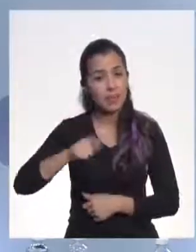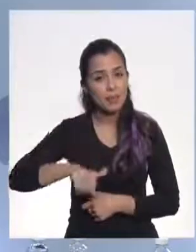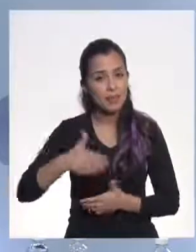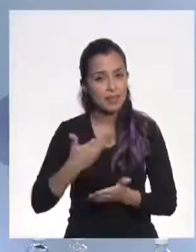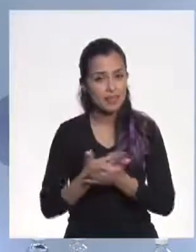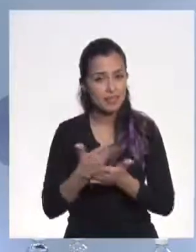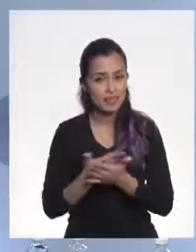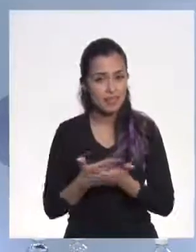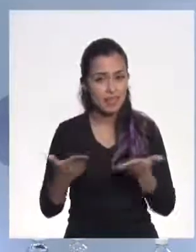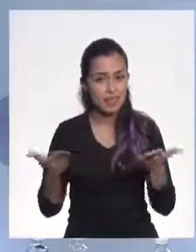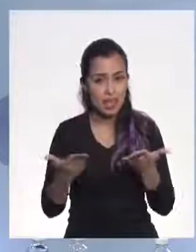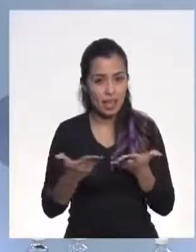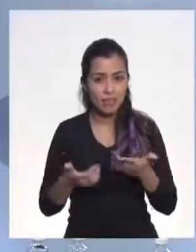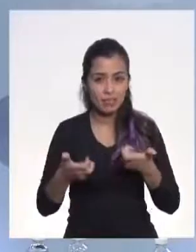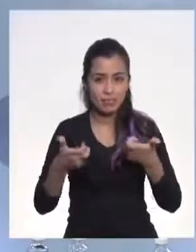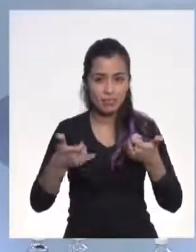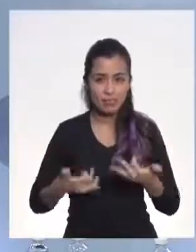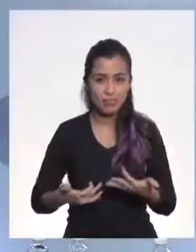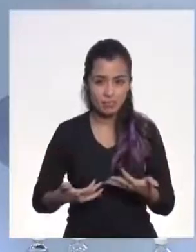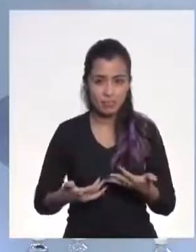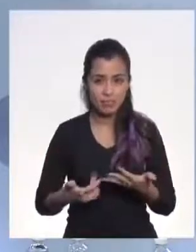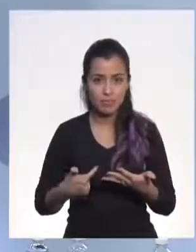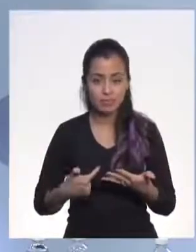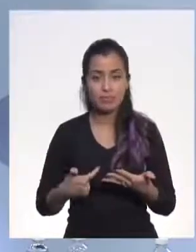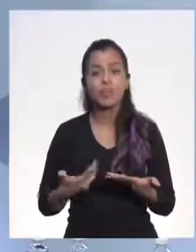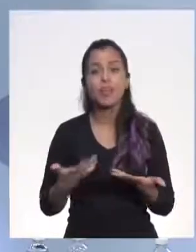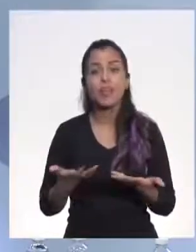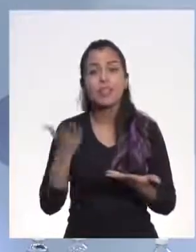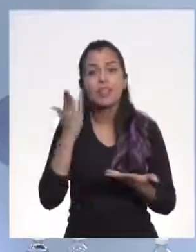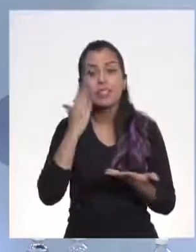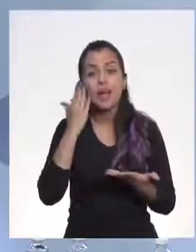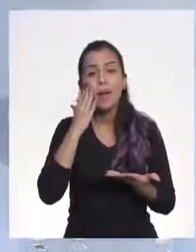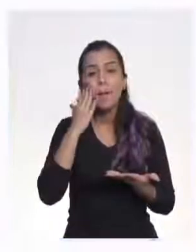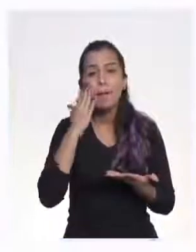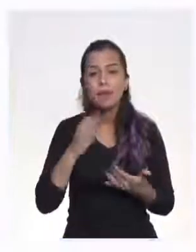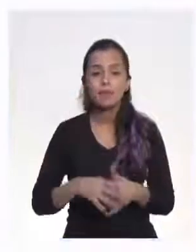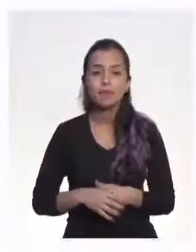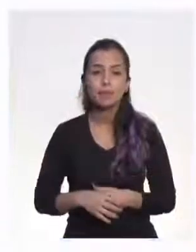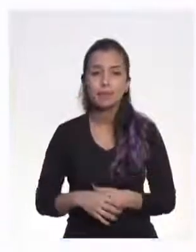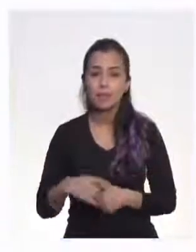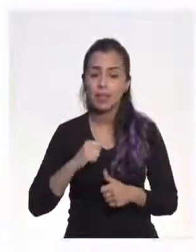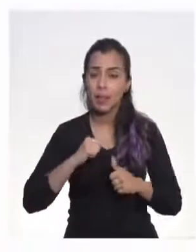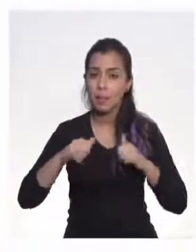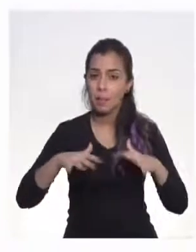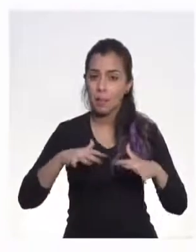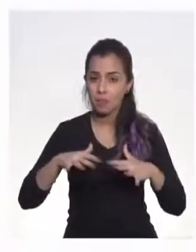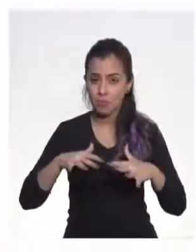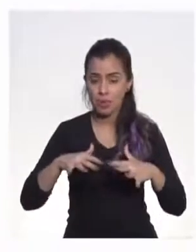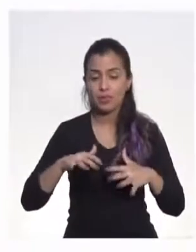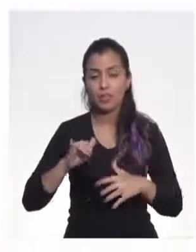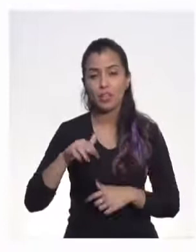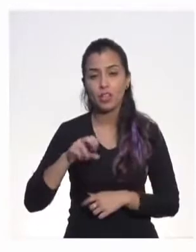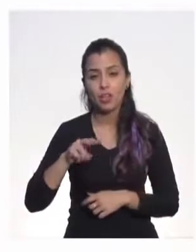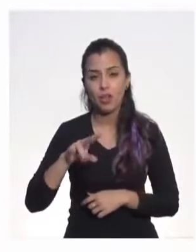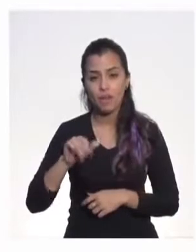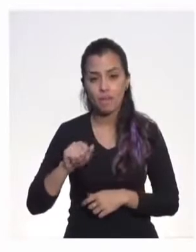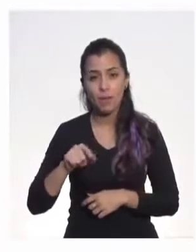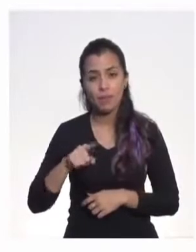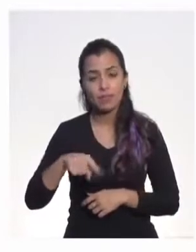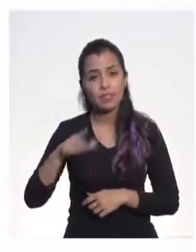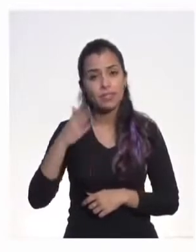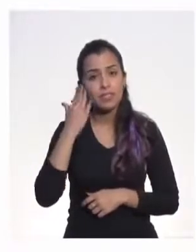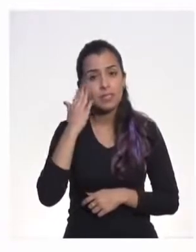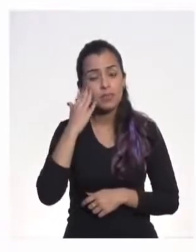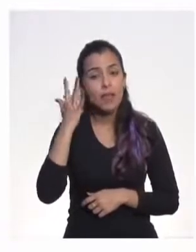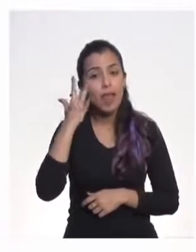vou falar aí sobre algumas e continuem comer aqui eu quero saber Ó na tela tem aí o QR Code do momento se você